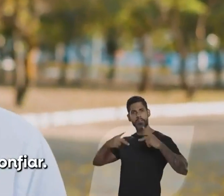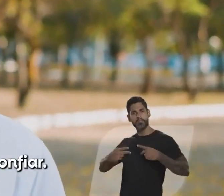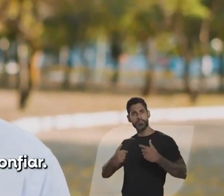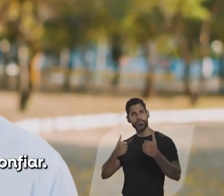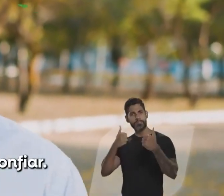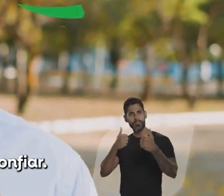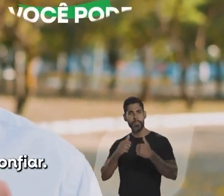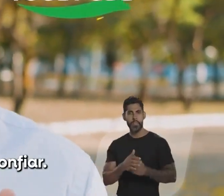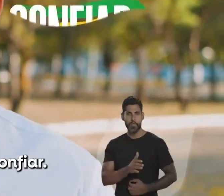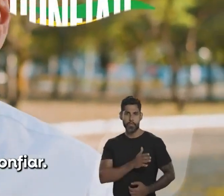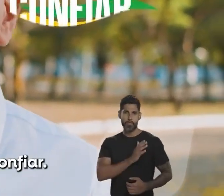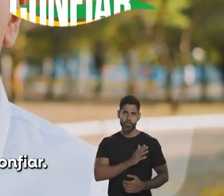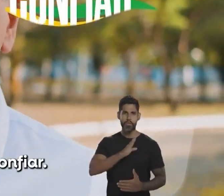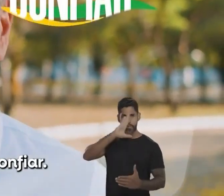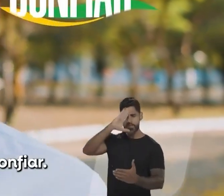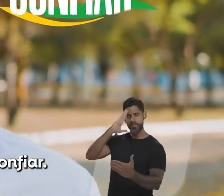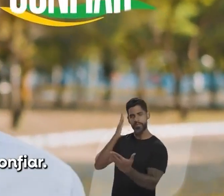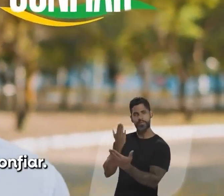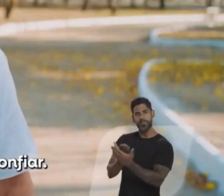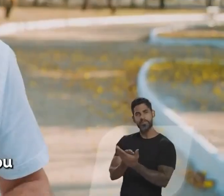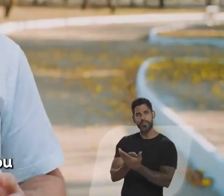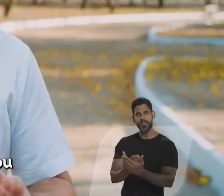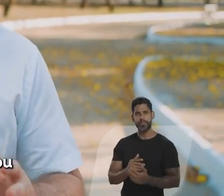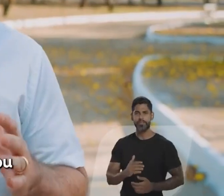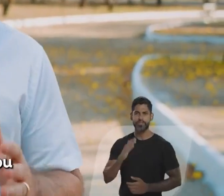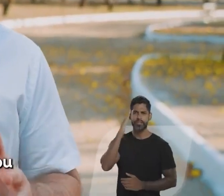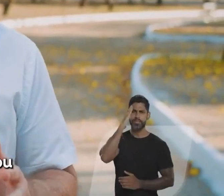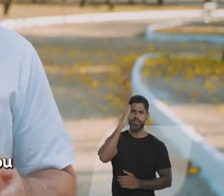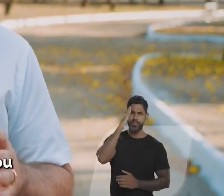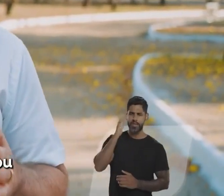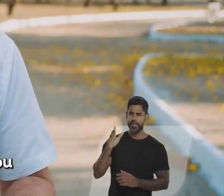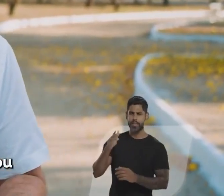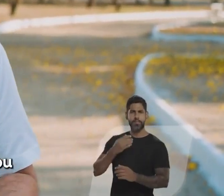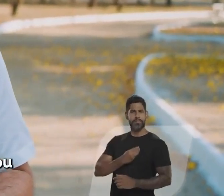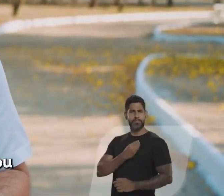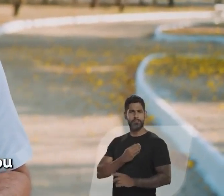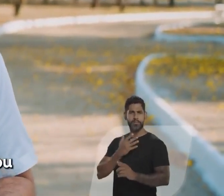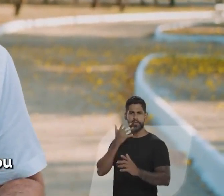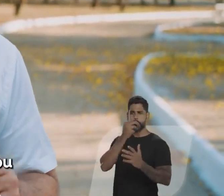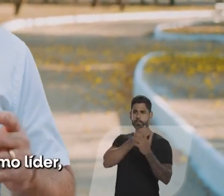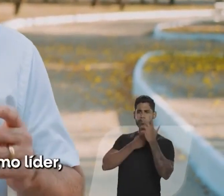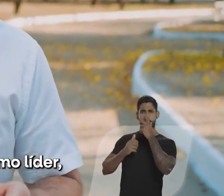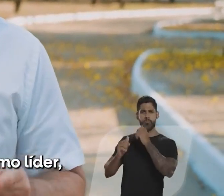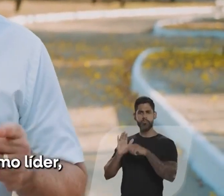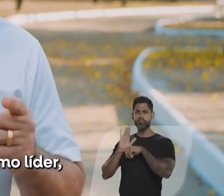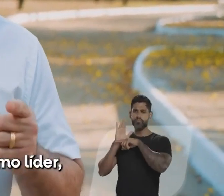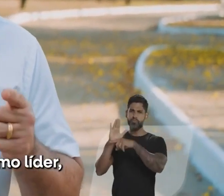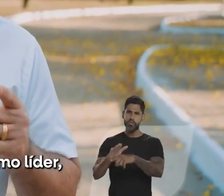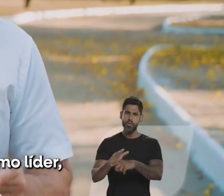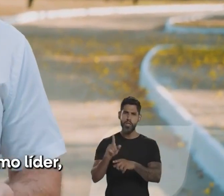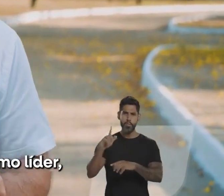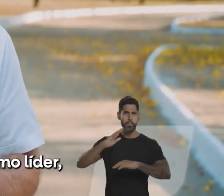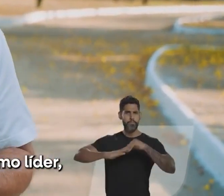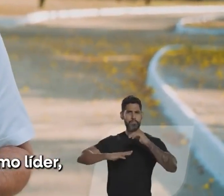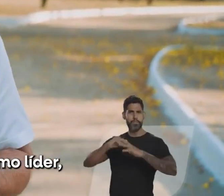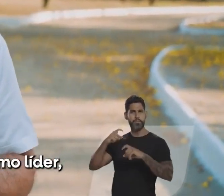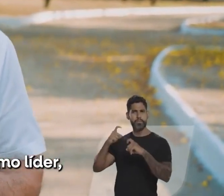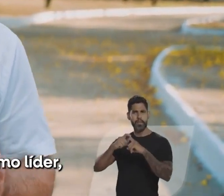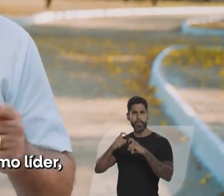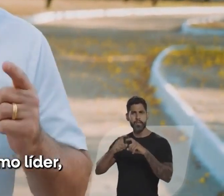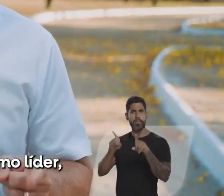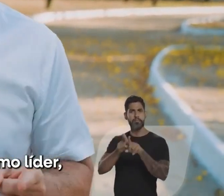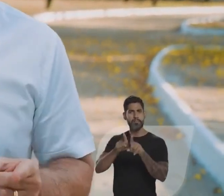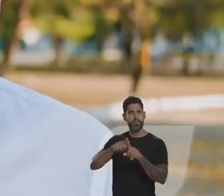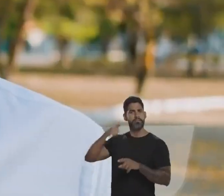Um coração no qual se pode confiar. Sei das vidas que ele salvou na sua profissão de médico